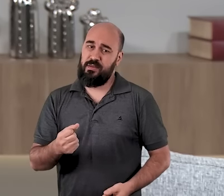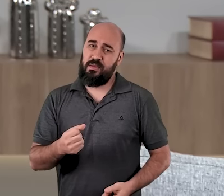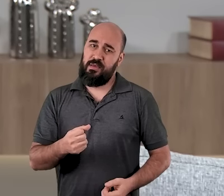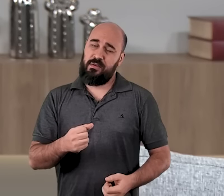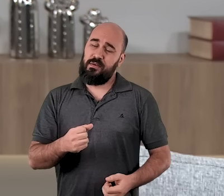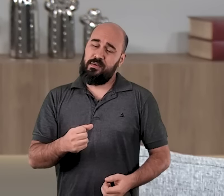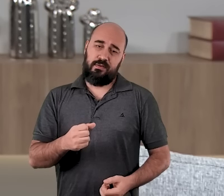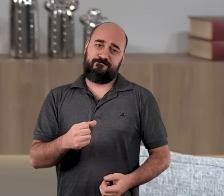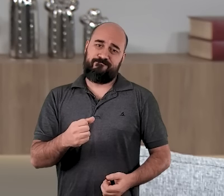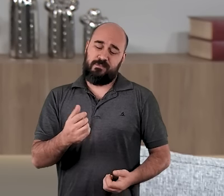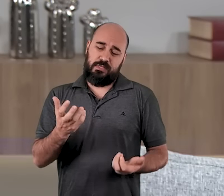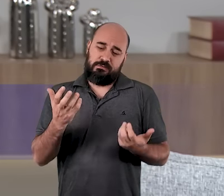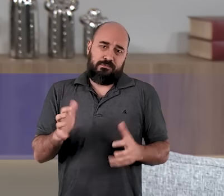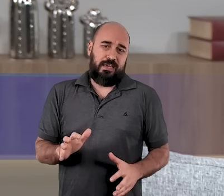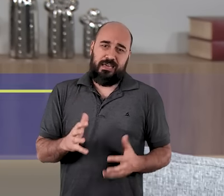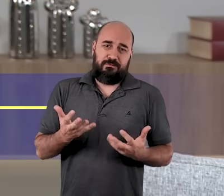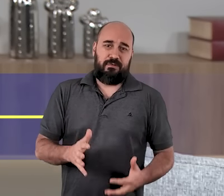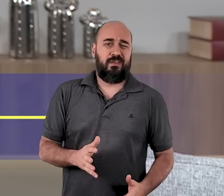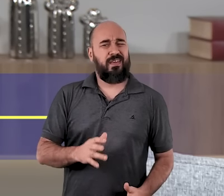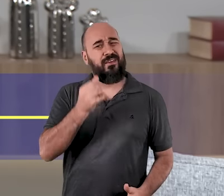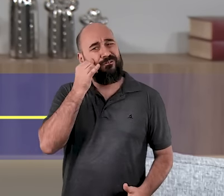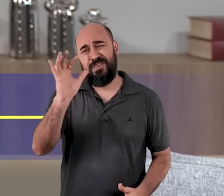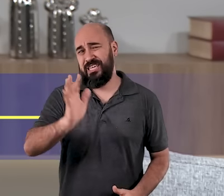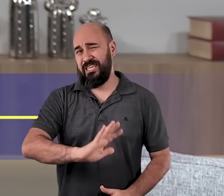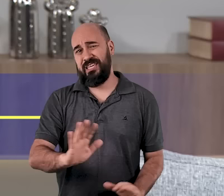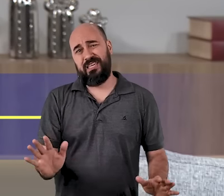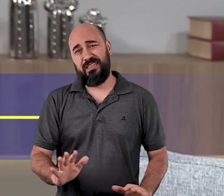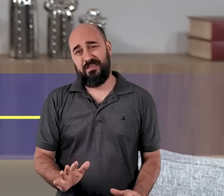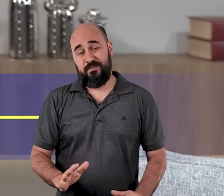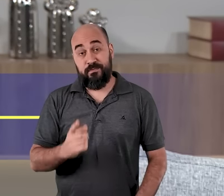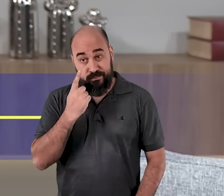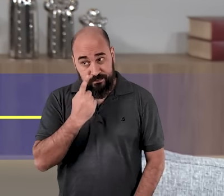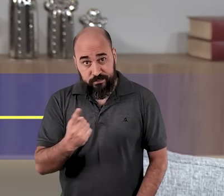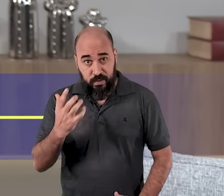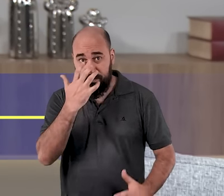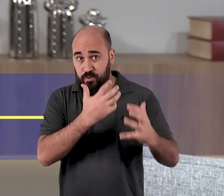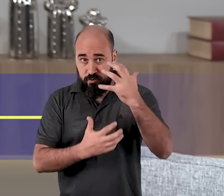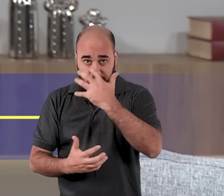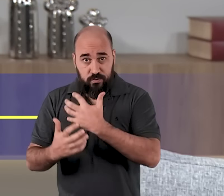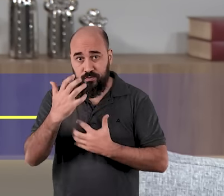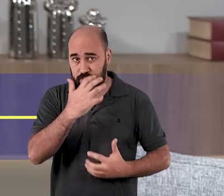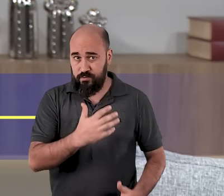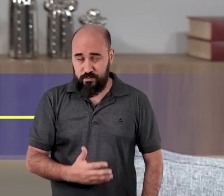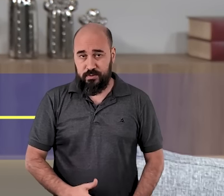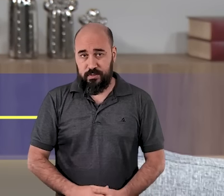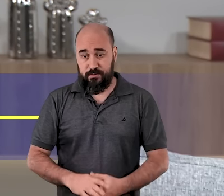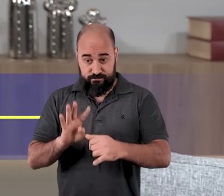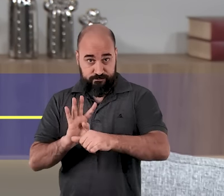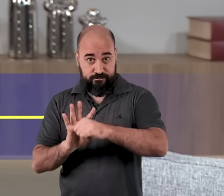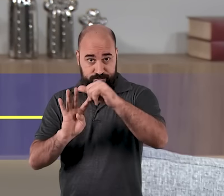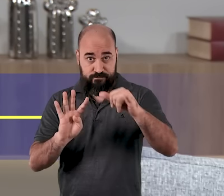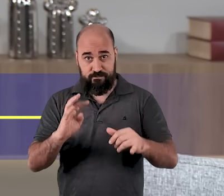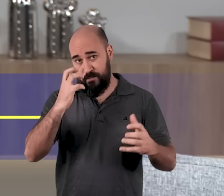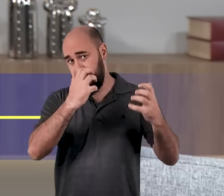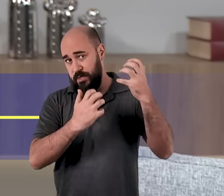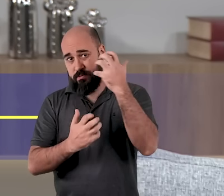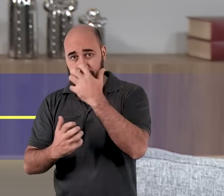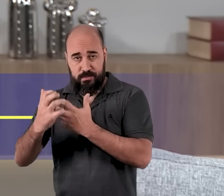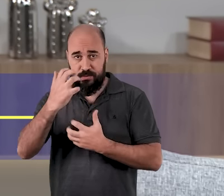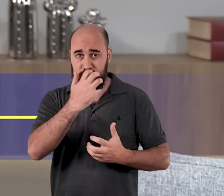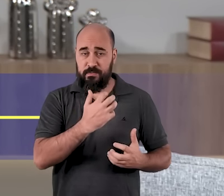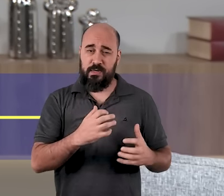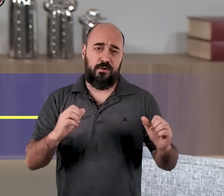eterna. Vamos ouvir a música? O Quarteto Arautos do Rei está pronto para cantar. E essa é mais uma música para glorificar o